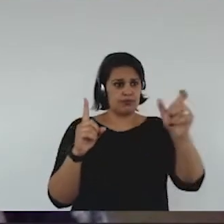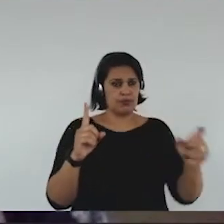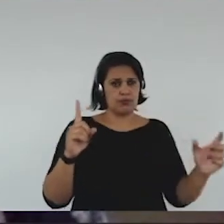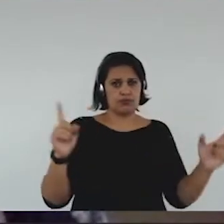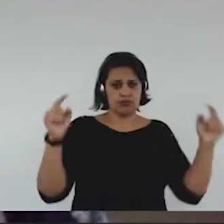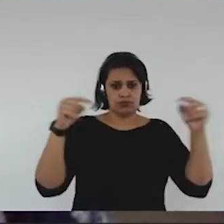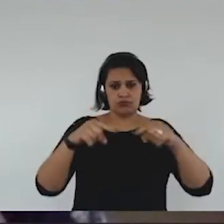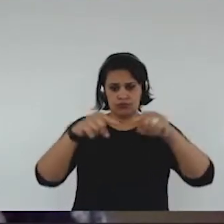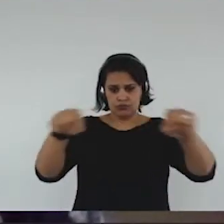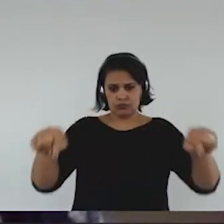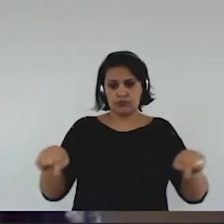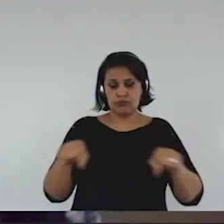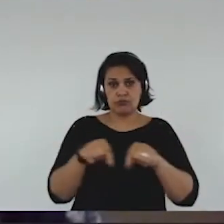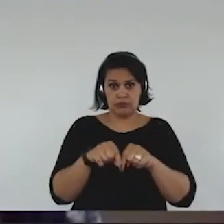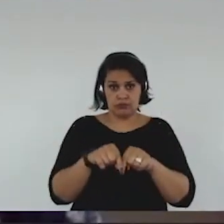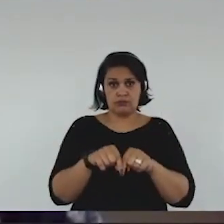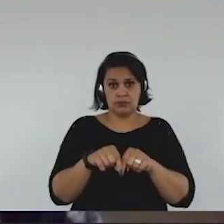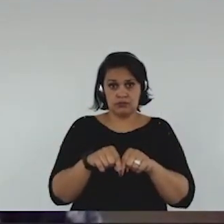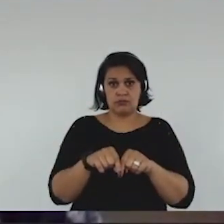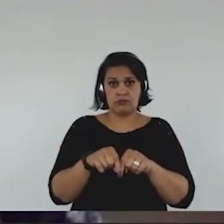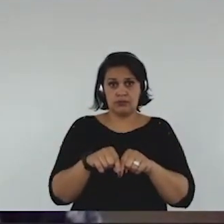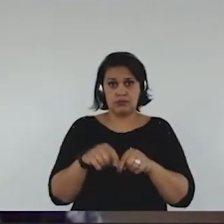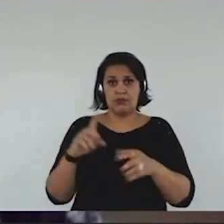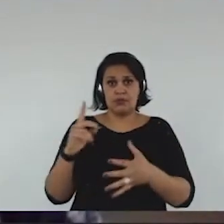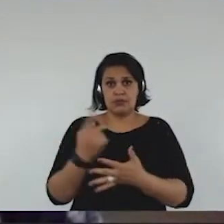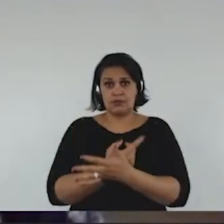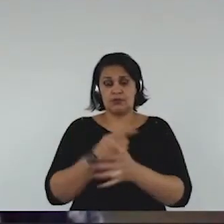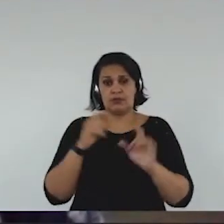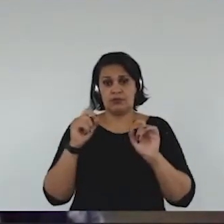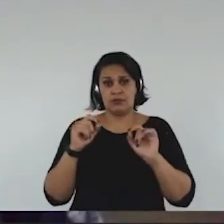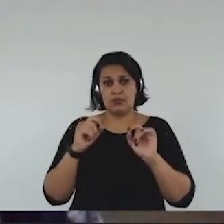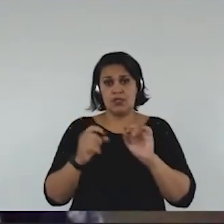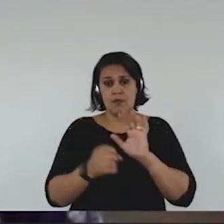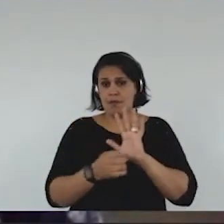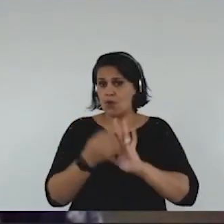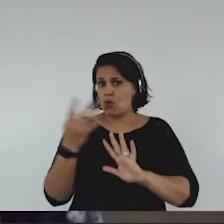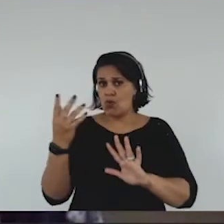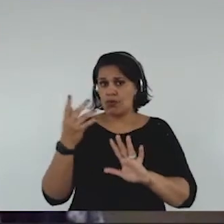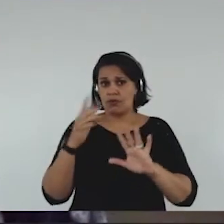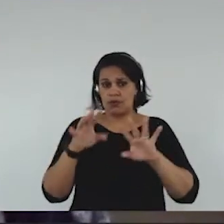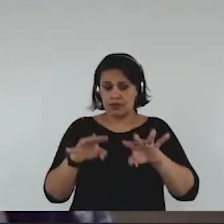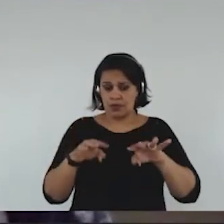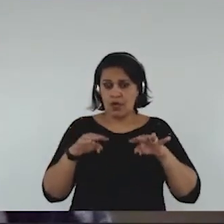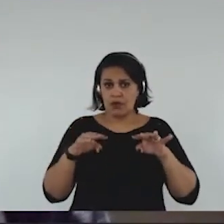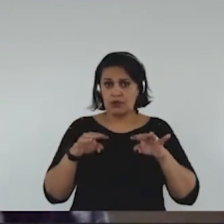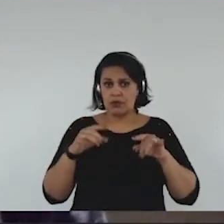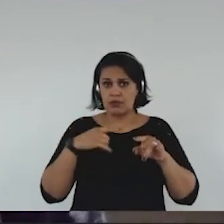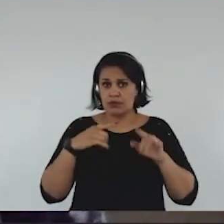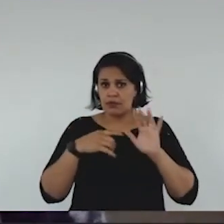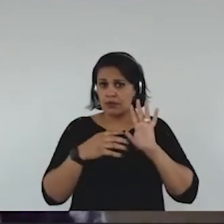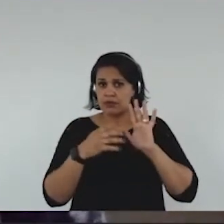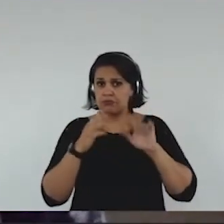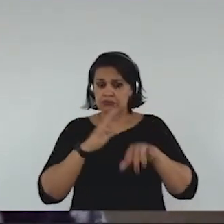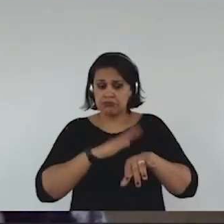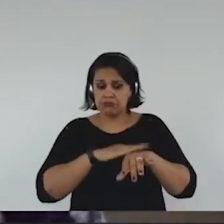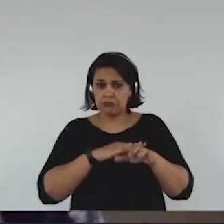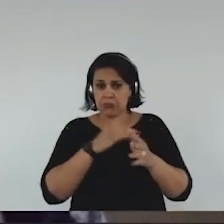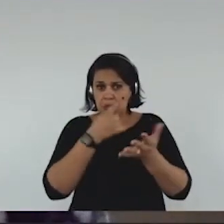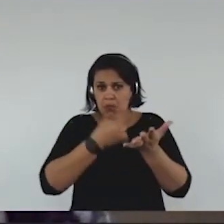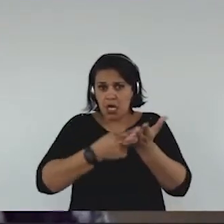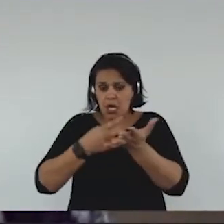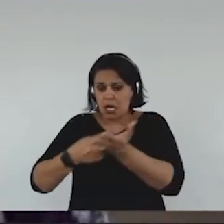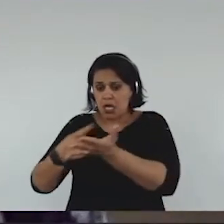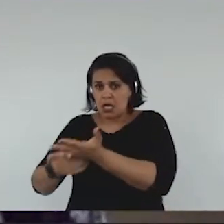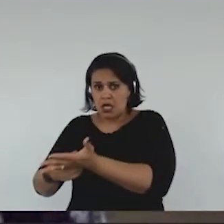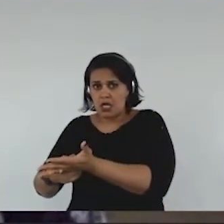fez com que muitas das audiências do procedimento arbitral que estavam previstas para serem realizadas presencialmente